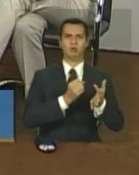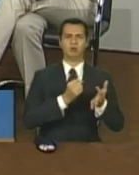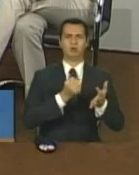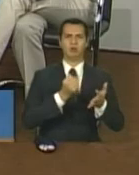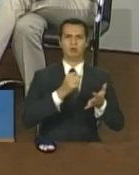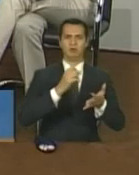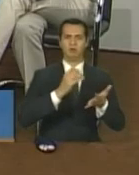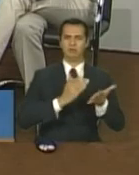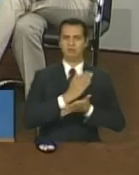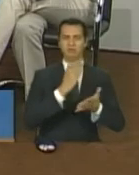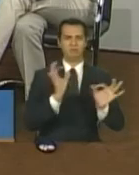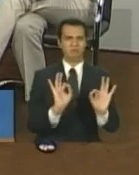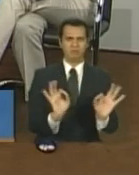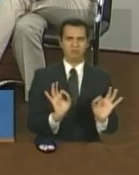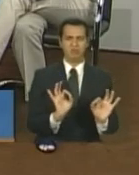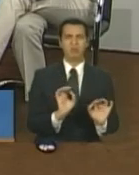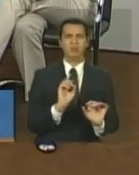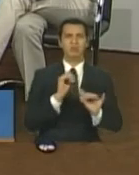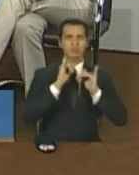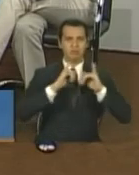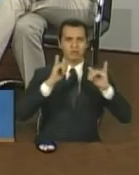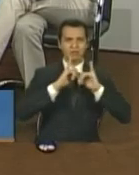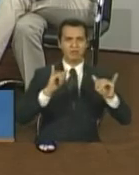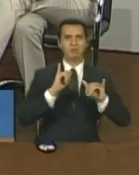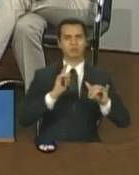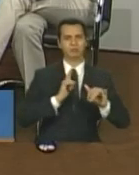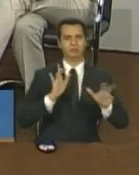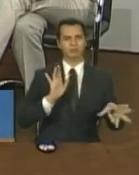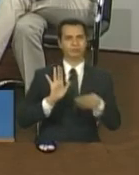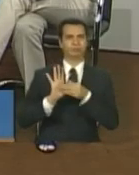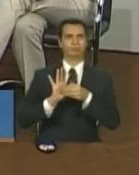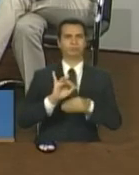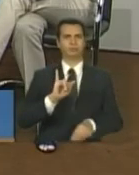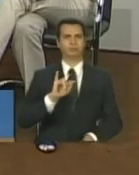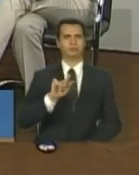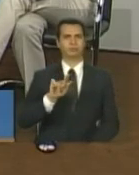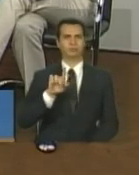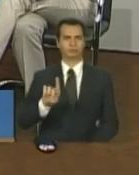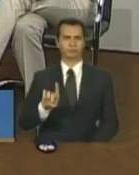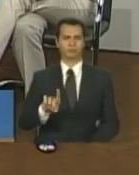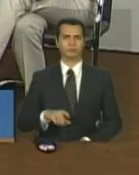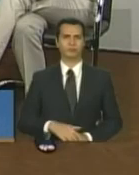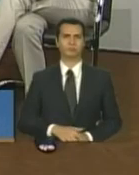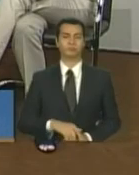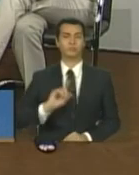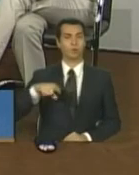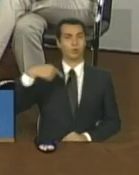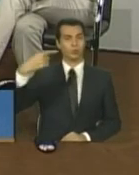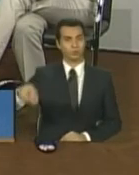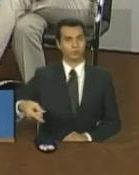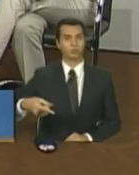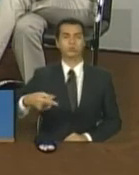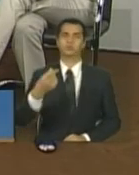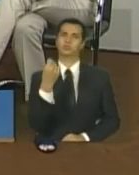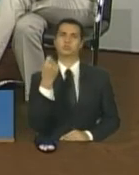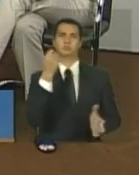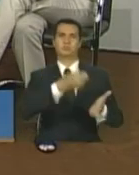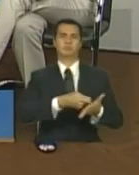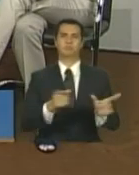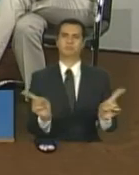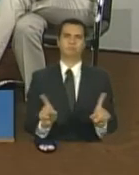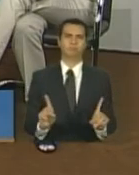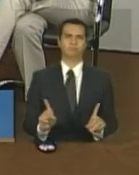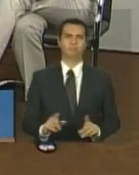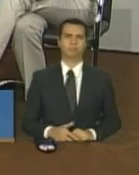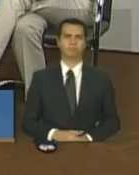se essa informação é registrada no próprio índice de gestão descentralizada ou seja no Próximo exercício Ele não recebe